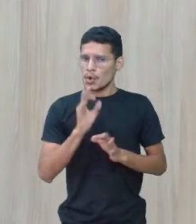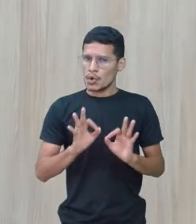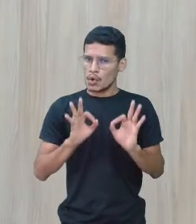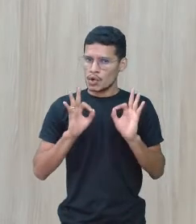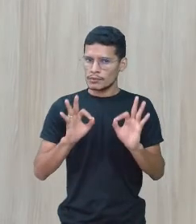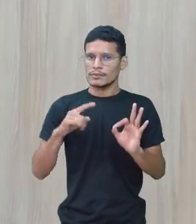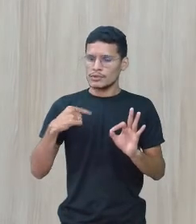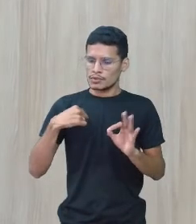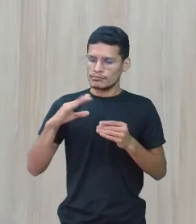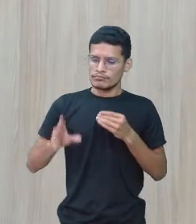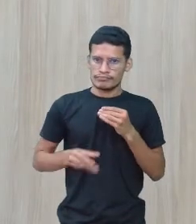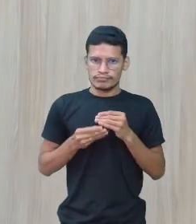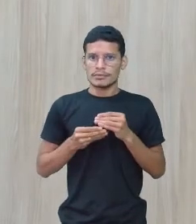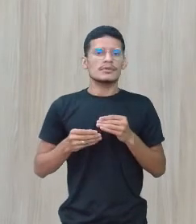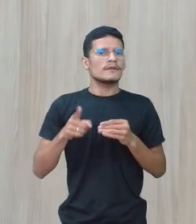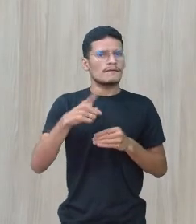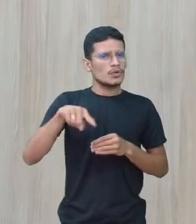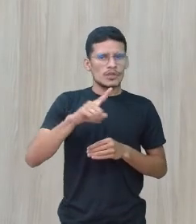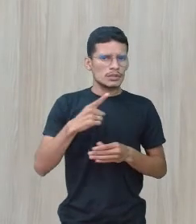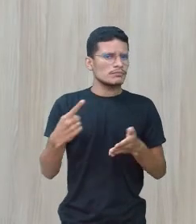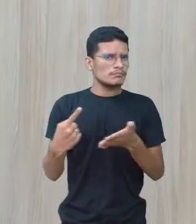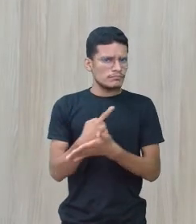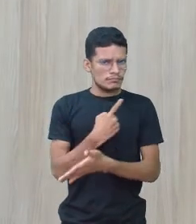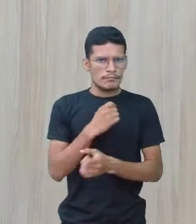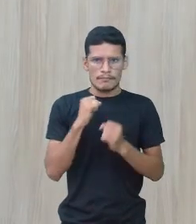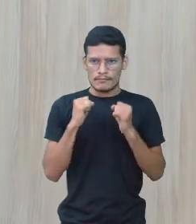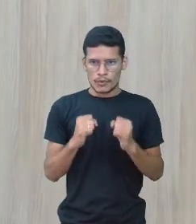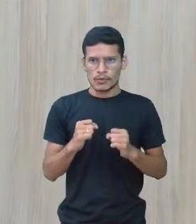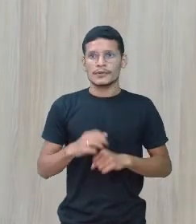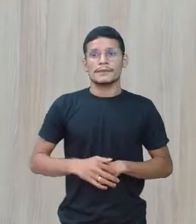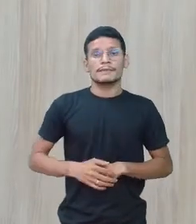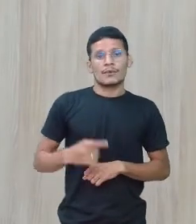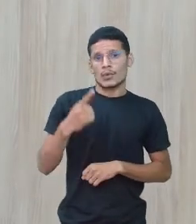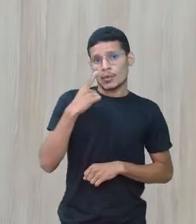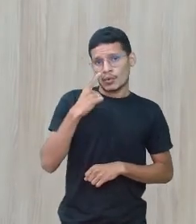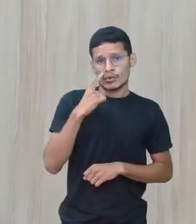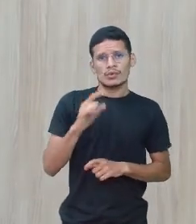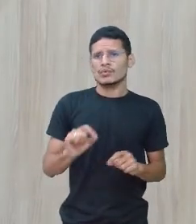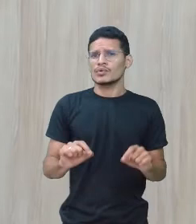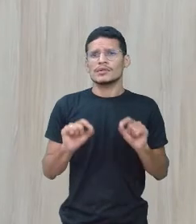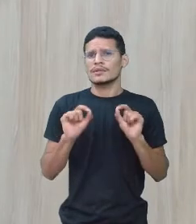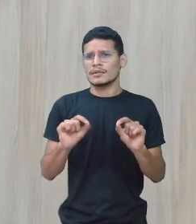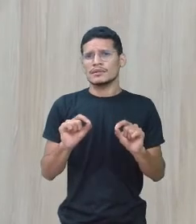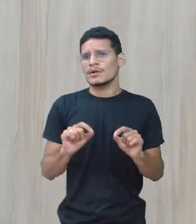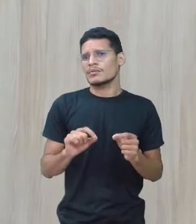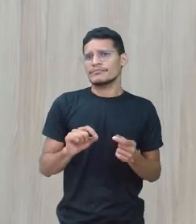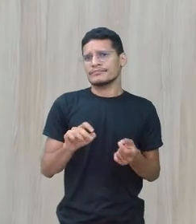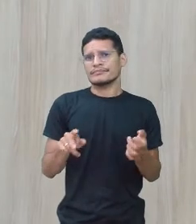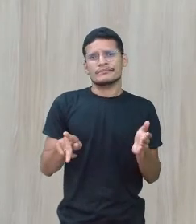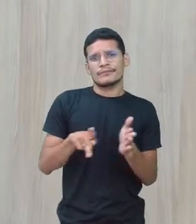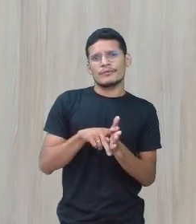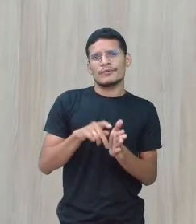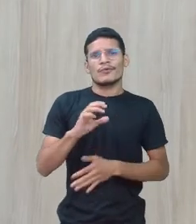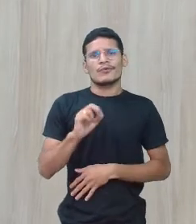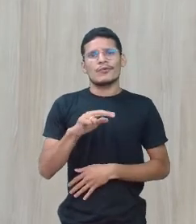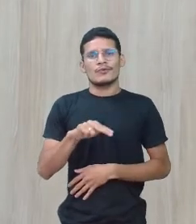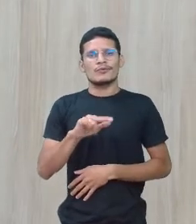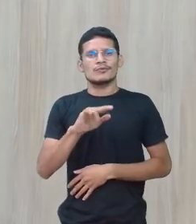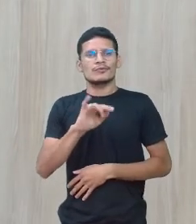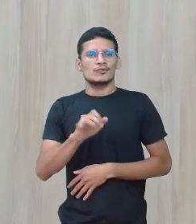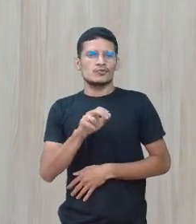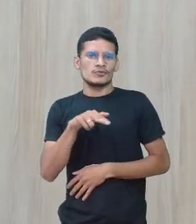E não hesitem em perguntar, tá certo? Vamos lá. Então, o que são, conjunções